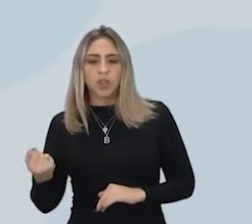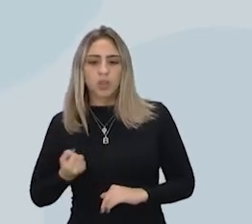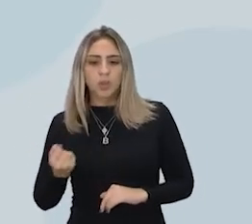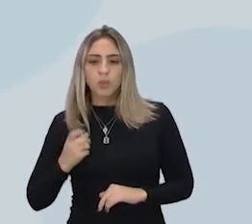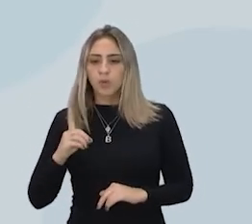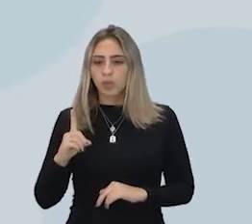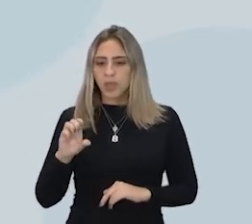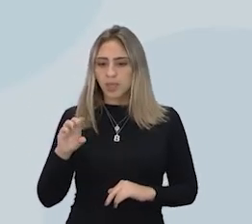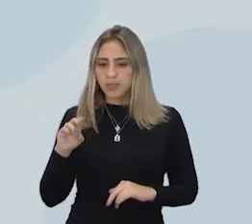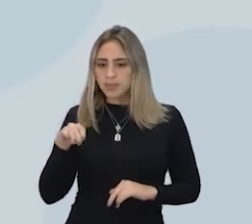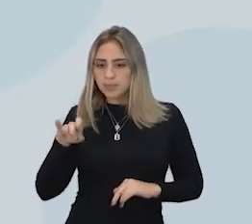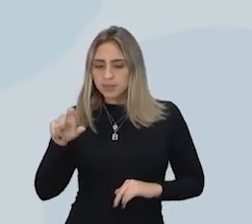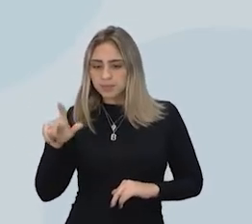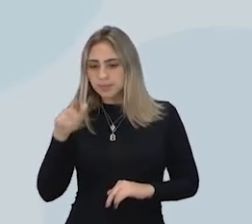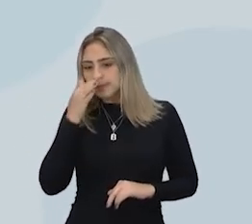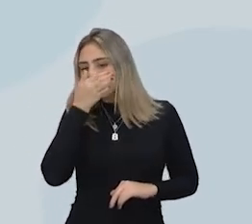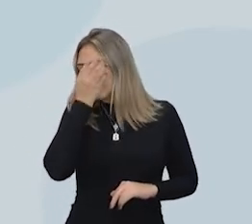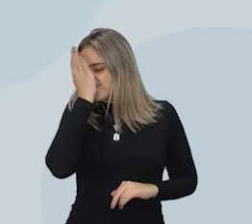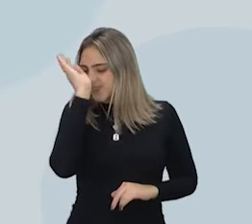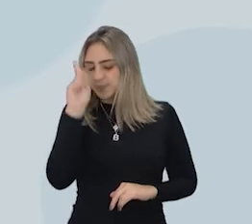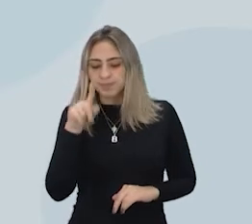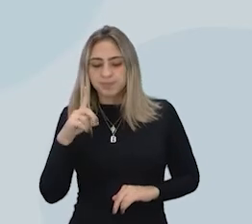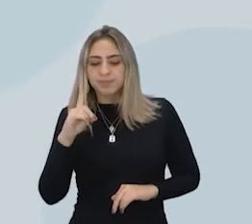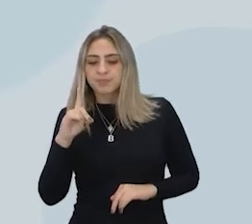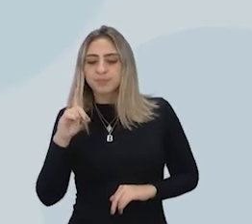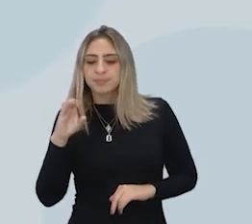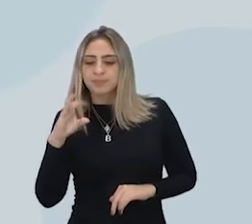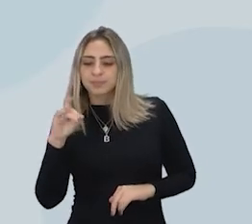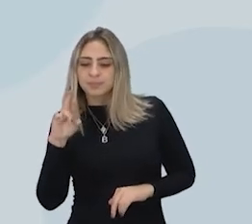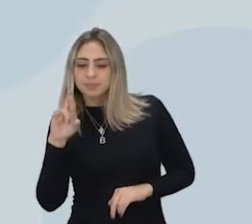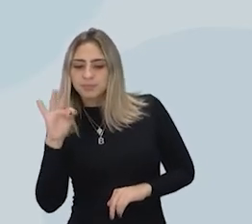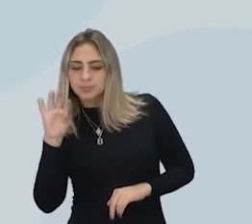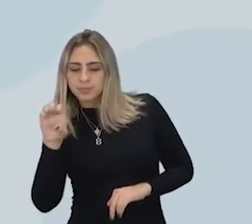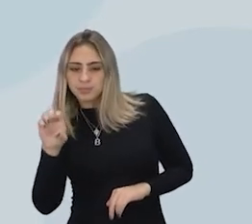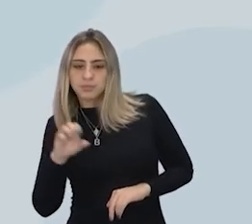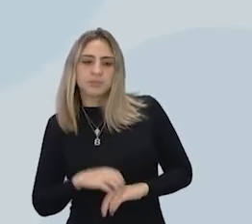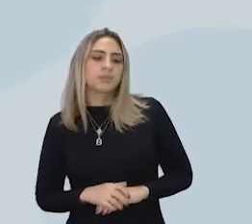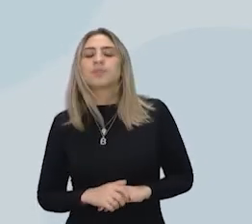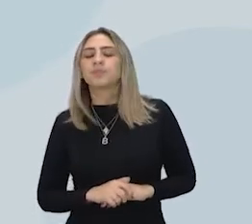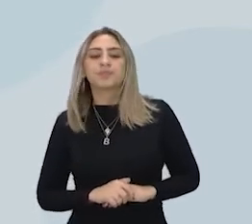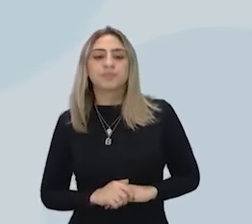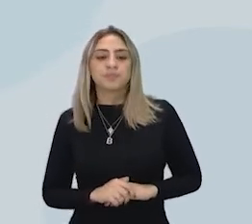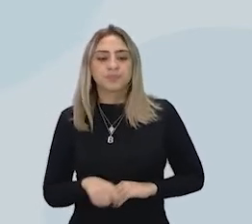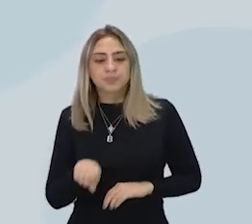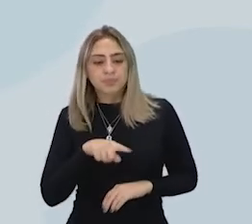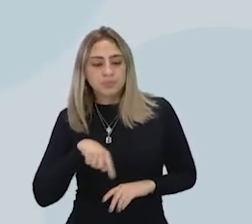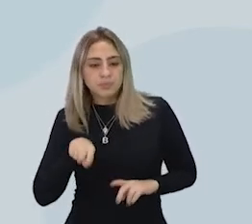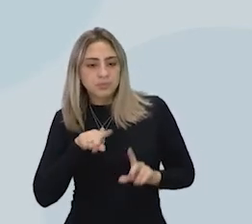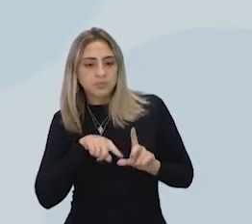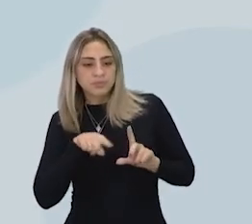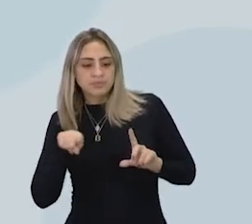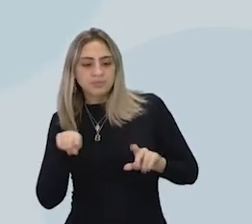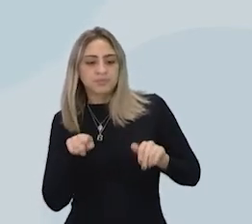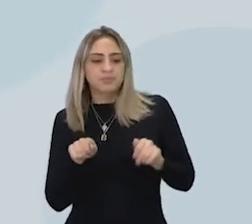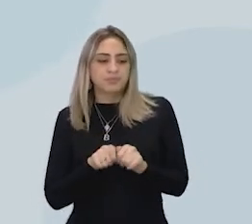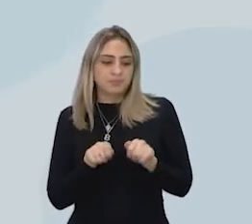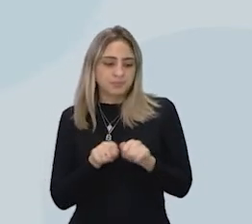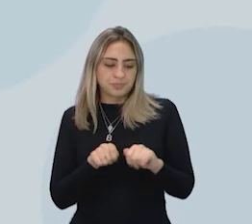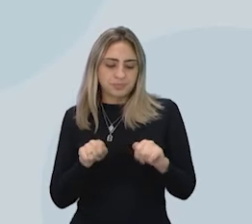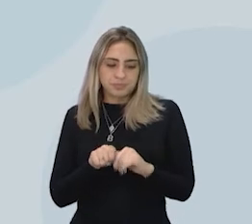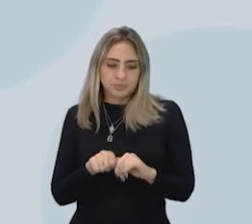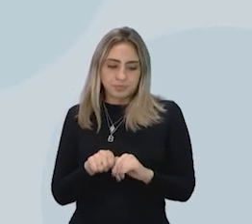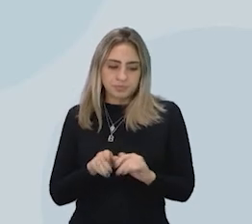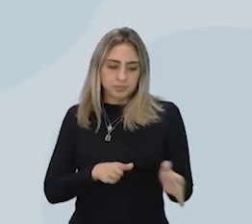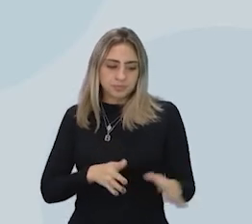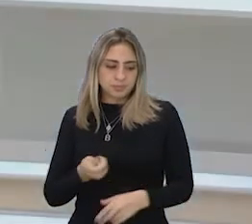decimal ou um fracionário entre 0 e 1, vai ser decrescente. Isso daí, este tipo de gráfico descreve no meio